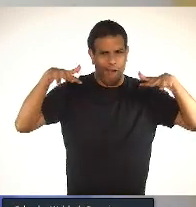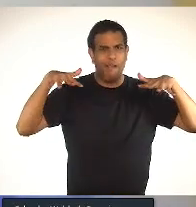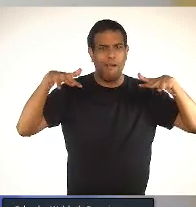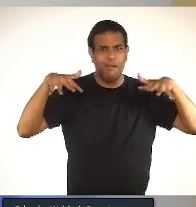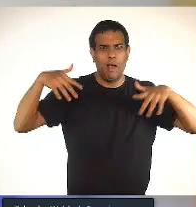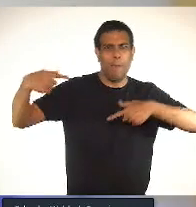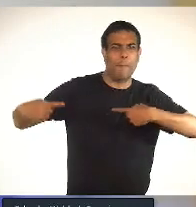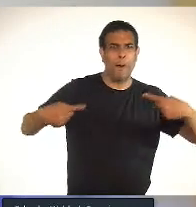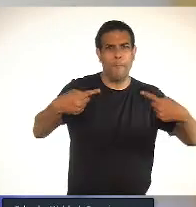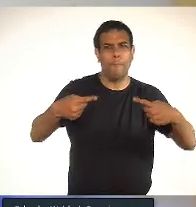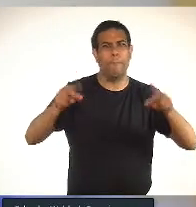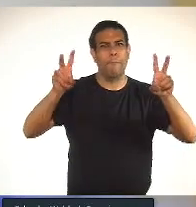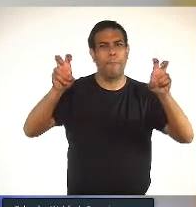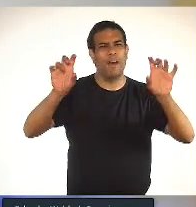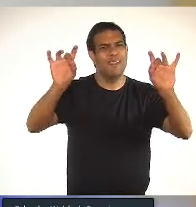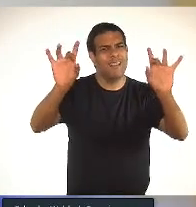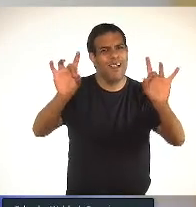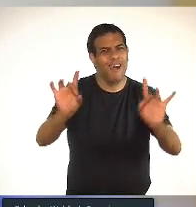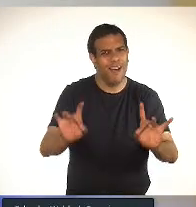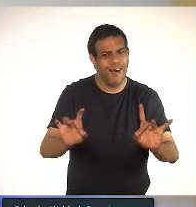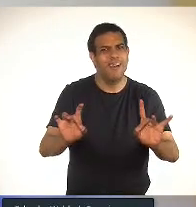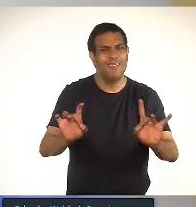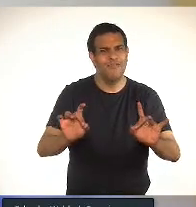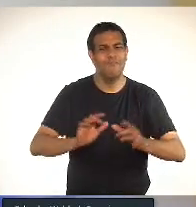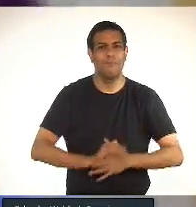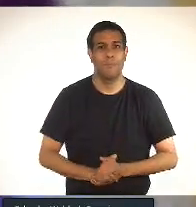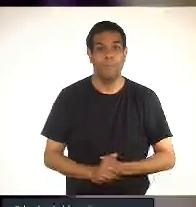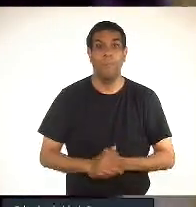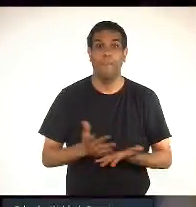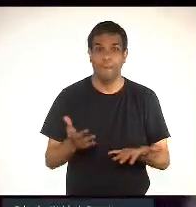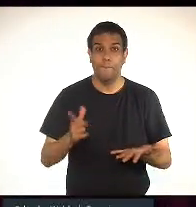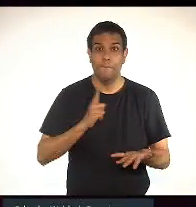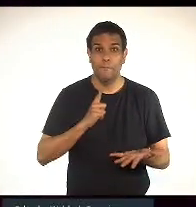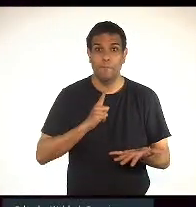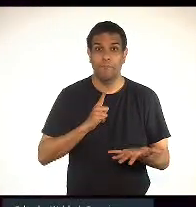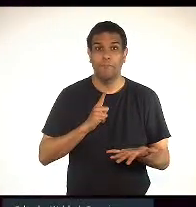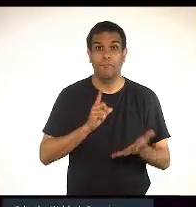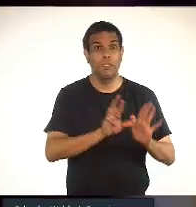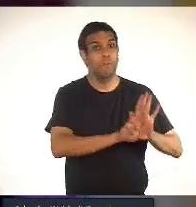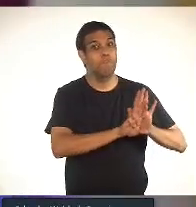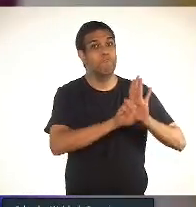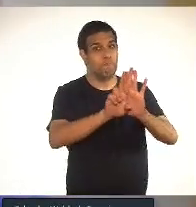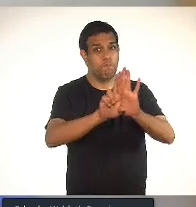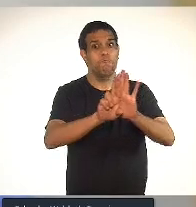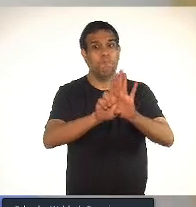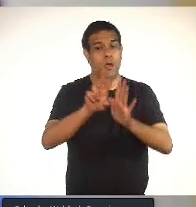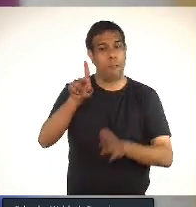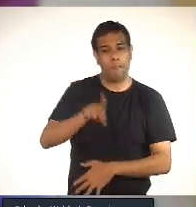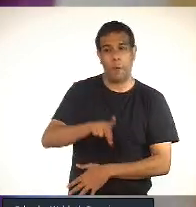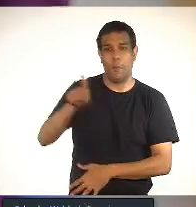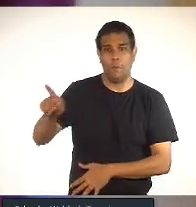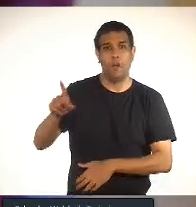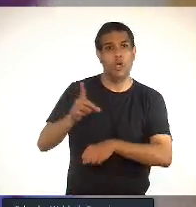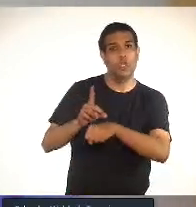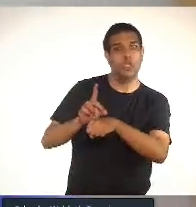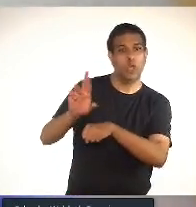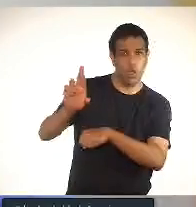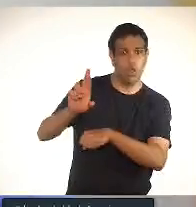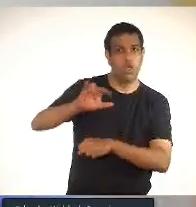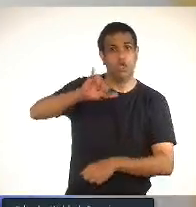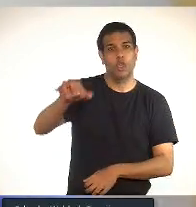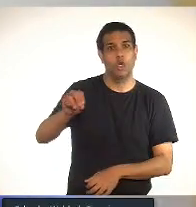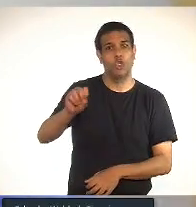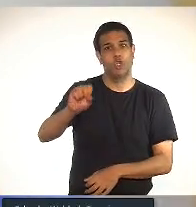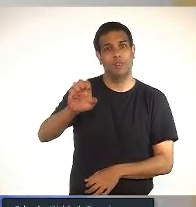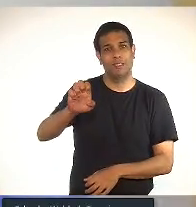uma edição especial, na verdade, que contará com a presença da professora doutora Joselina